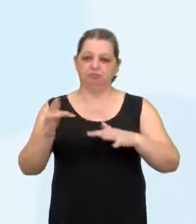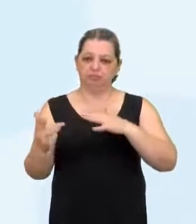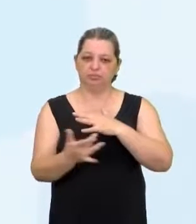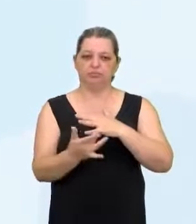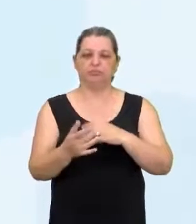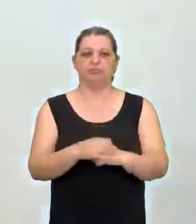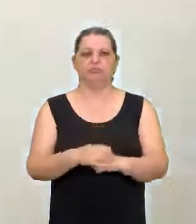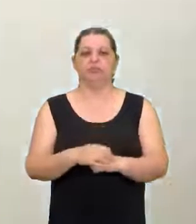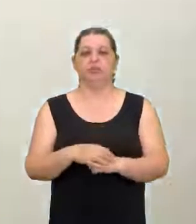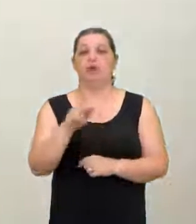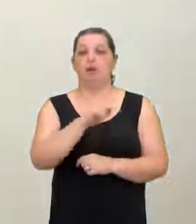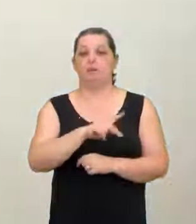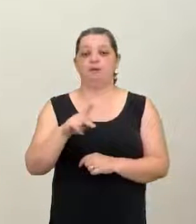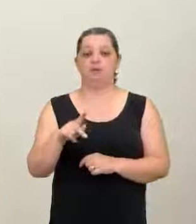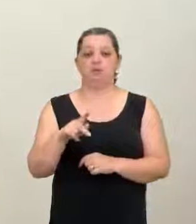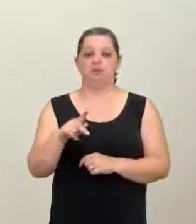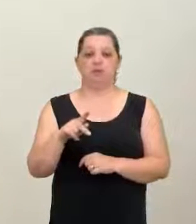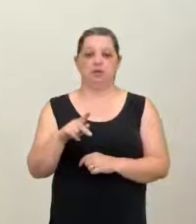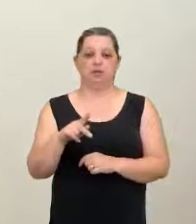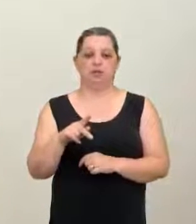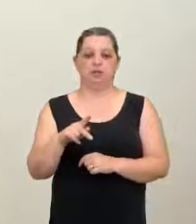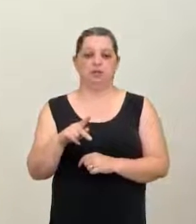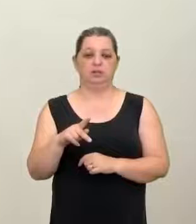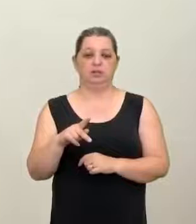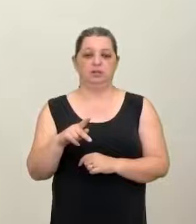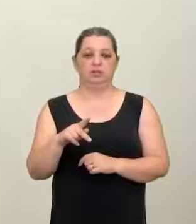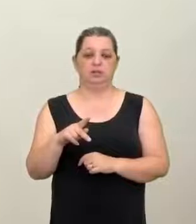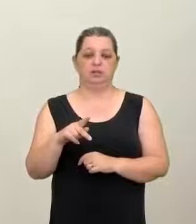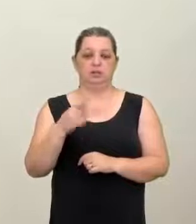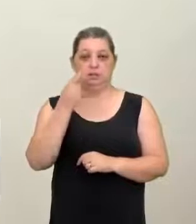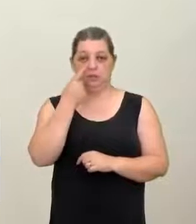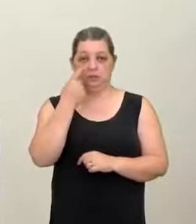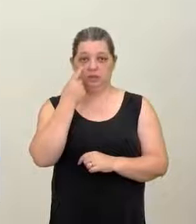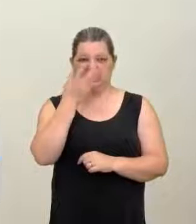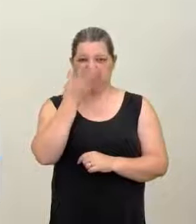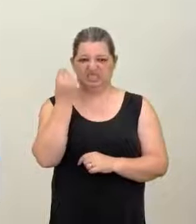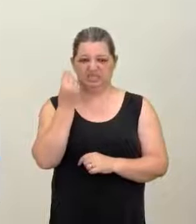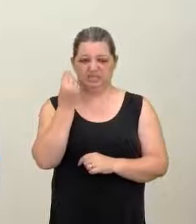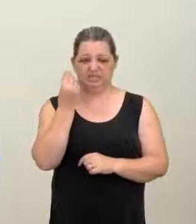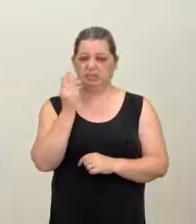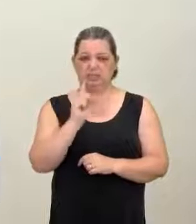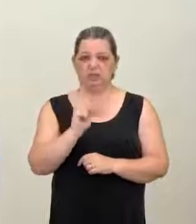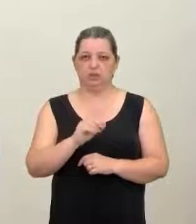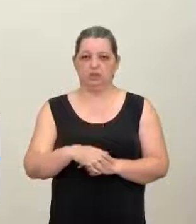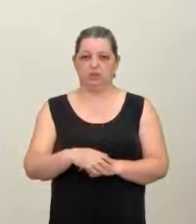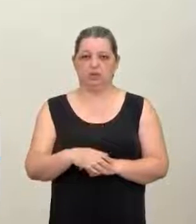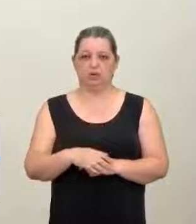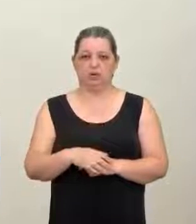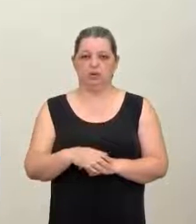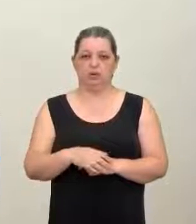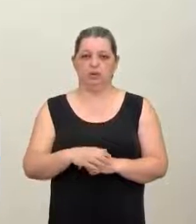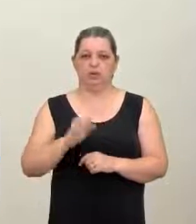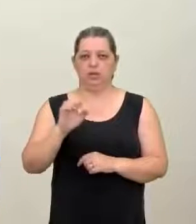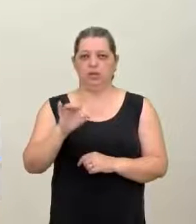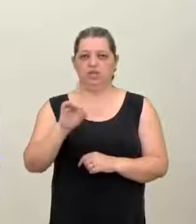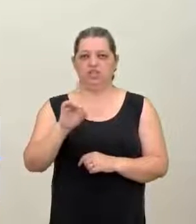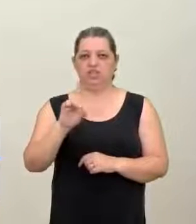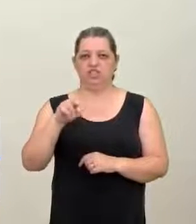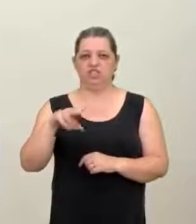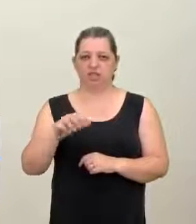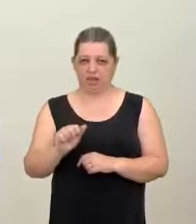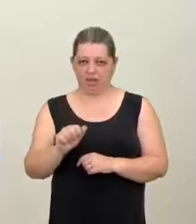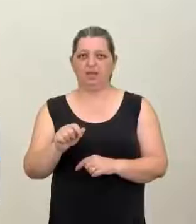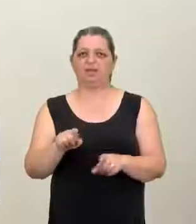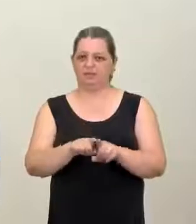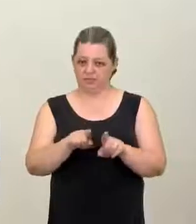a professora... Cadê? Esqueci o nome da professora. Aqui, a professora Edna também trouxe uma questão